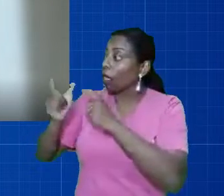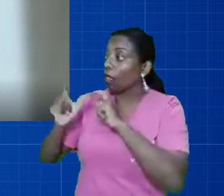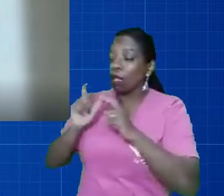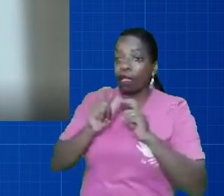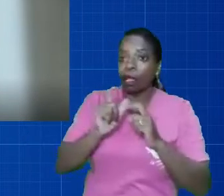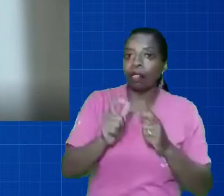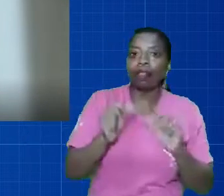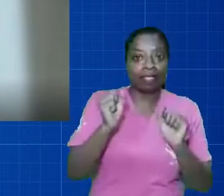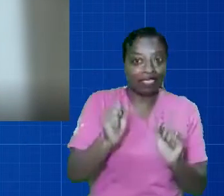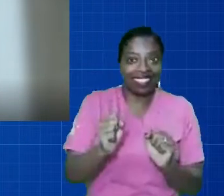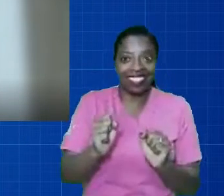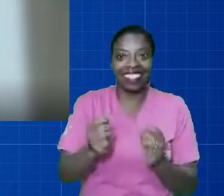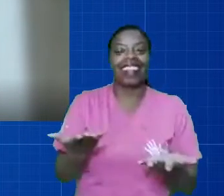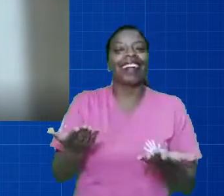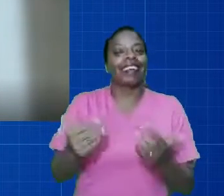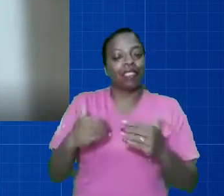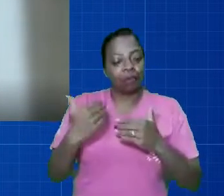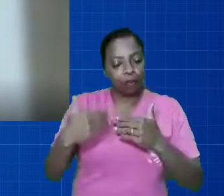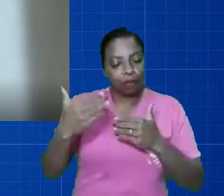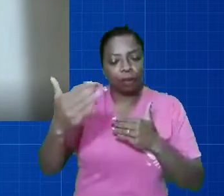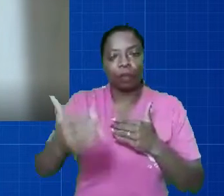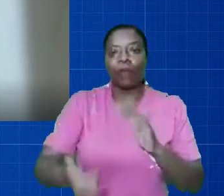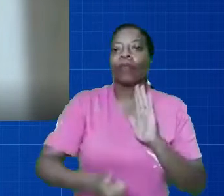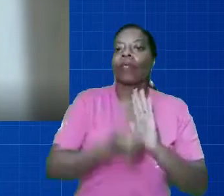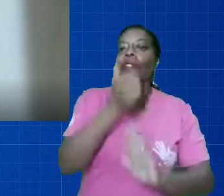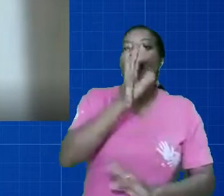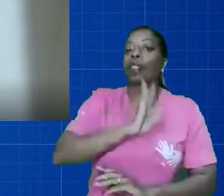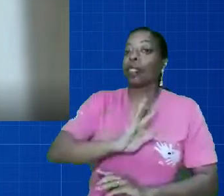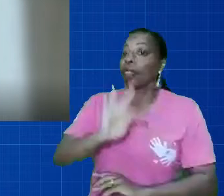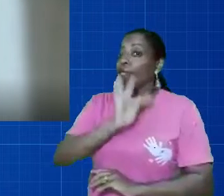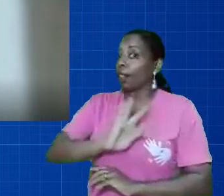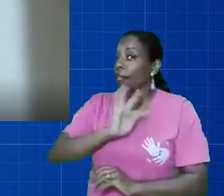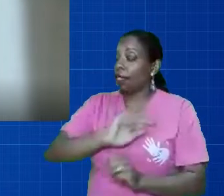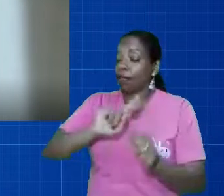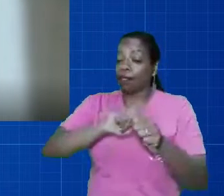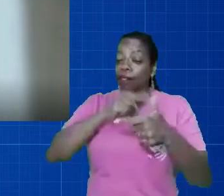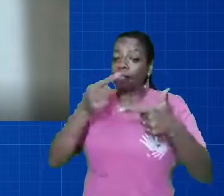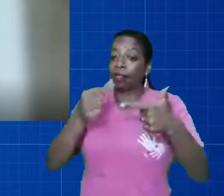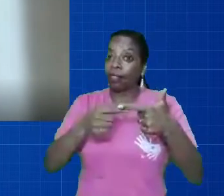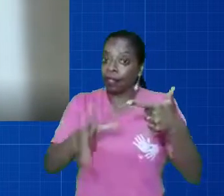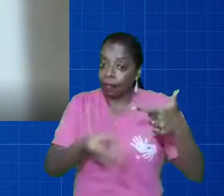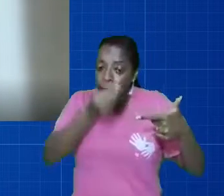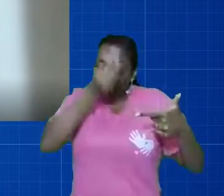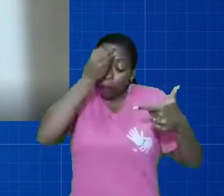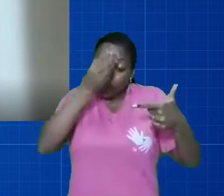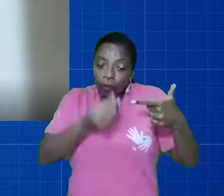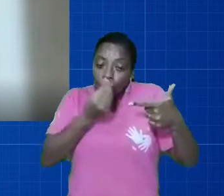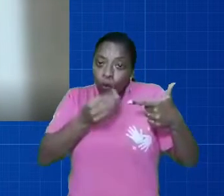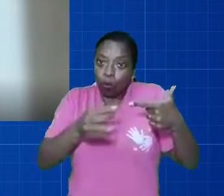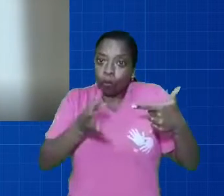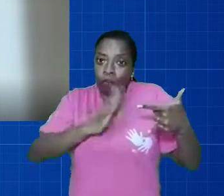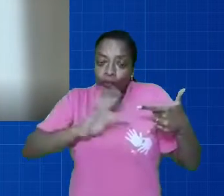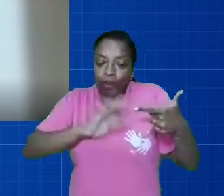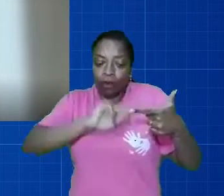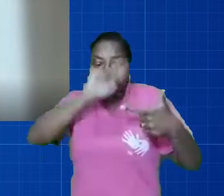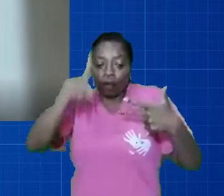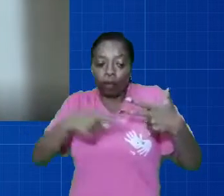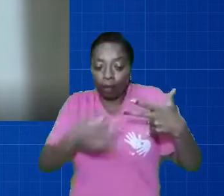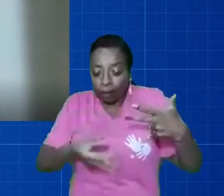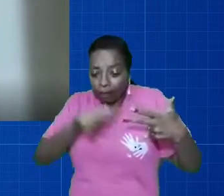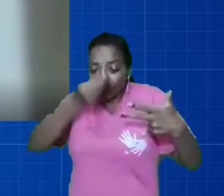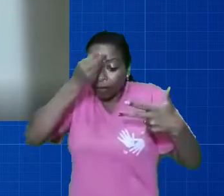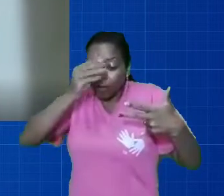processo. Primeiro é a técnica, depois a assimilação dessa técnica, e depois da assimilação